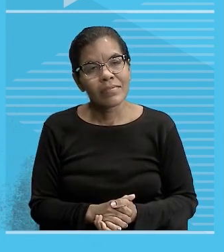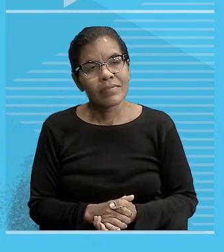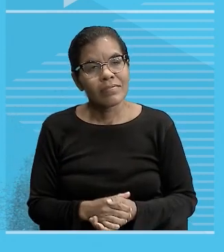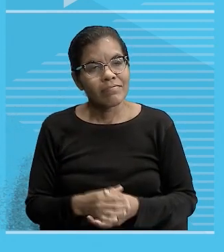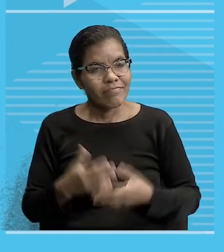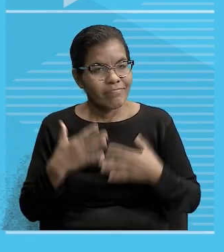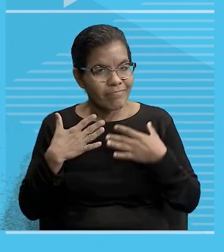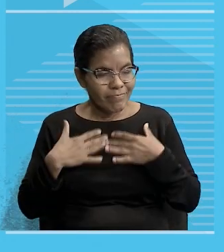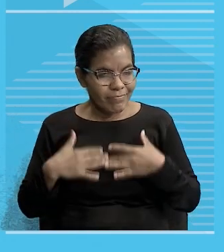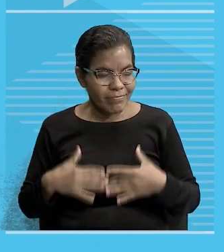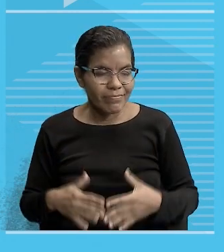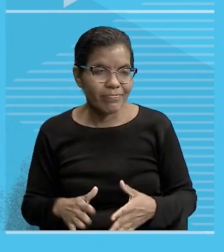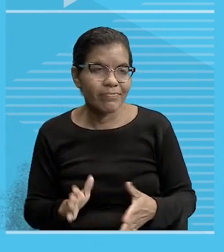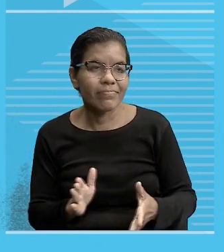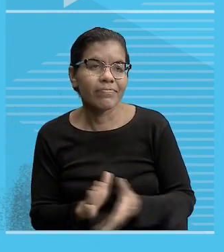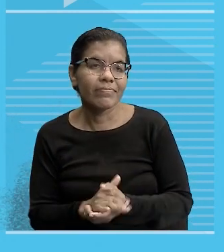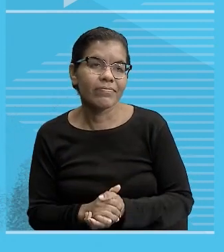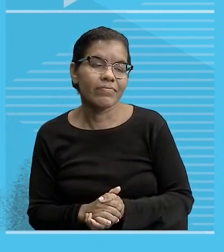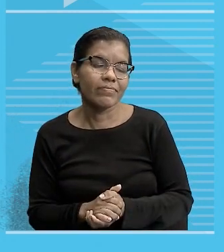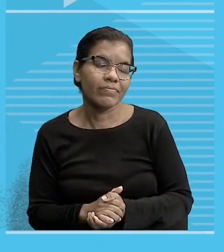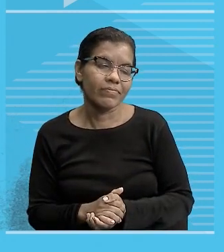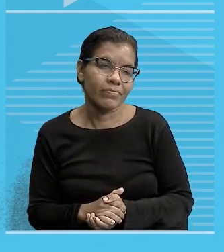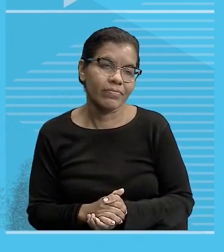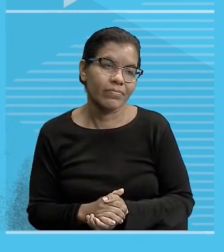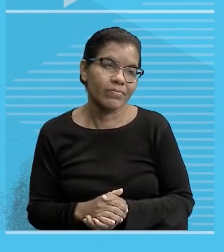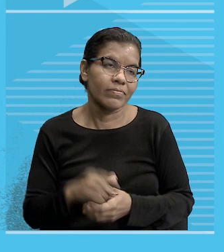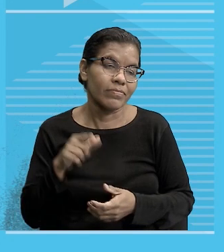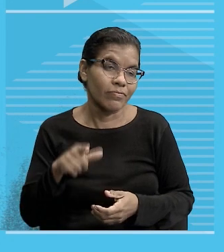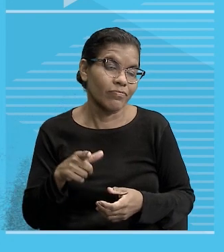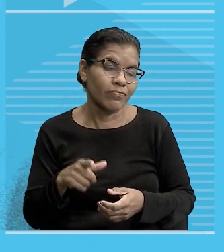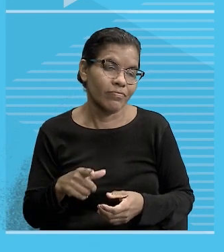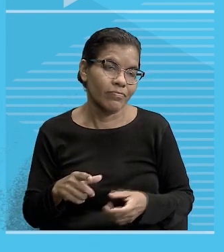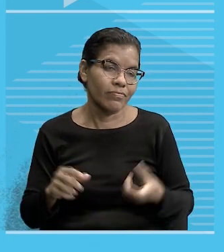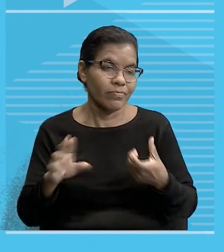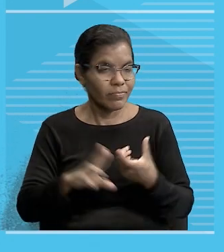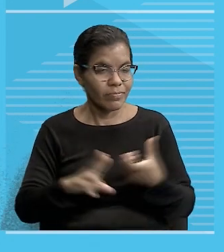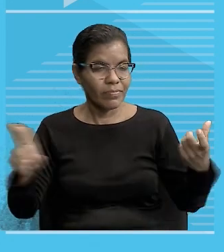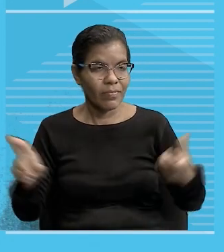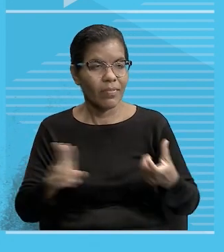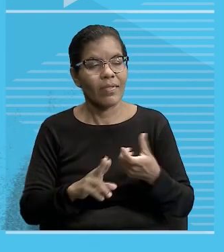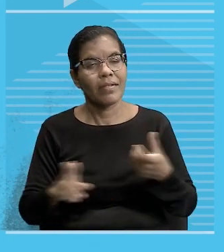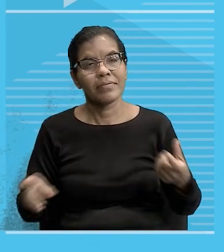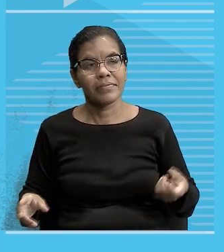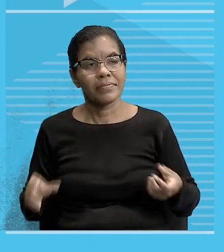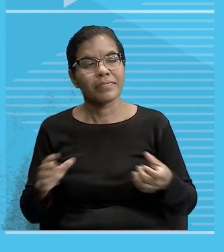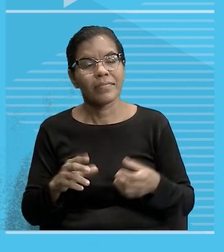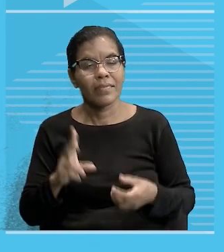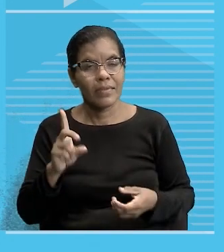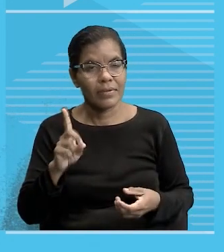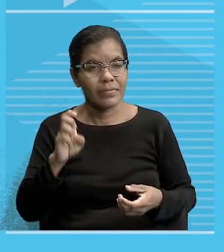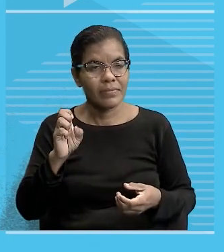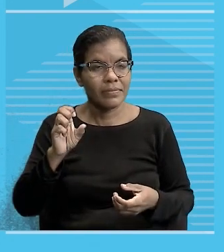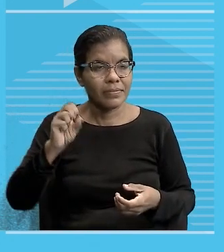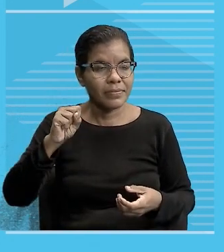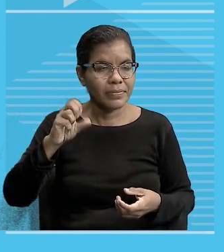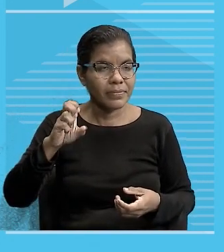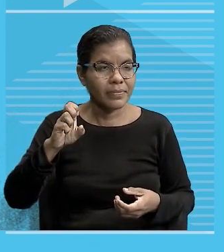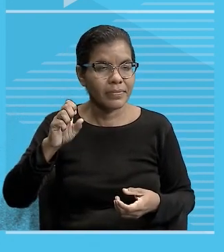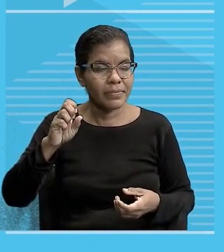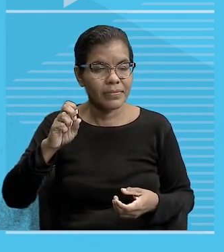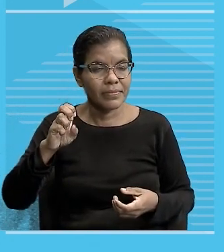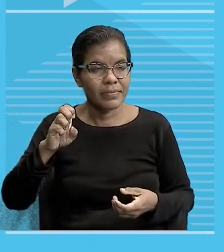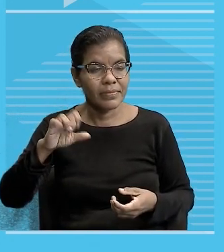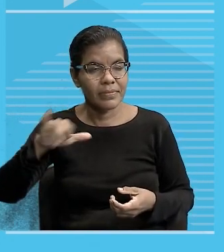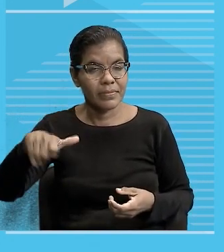tranquilo isso chama-se de desejo a professor agora entendi